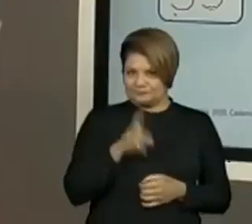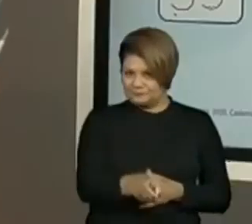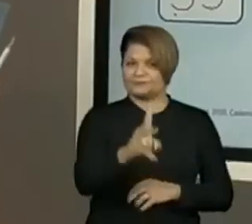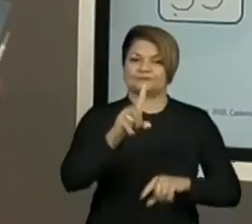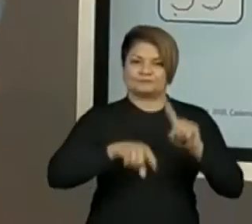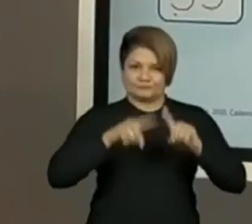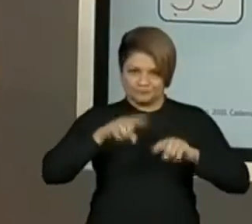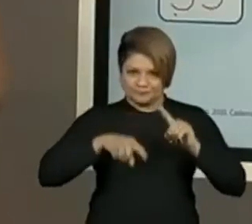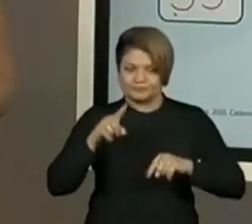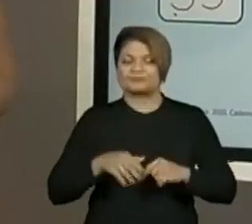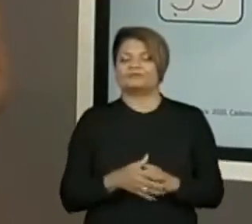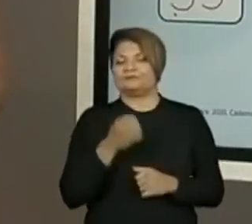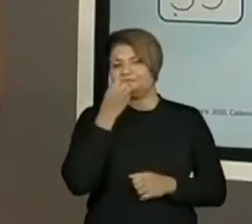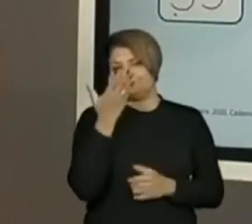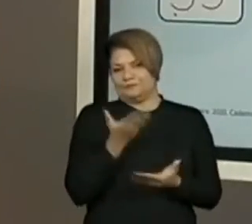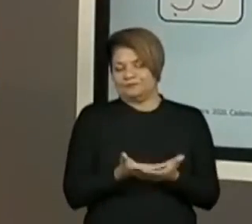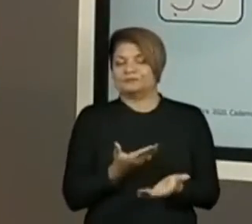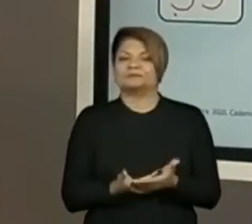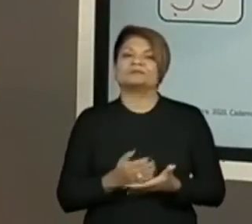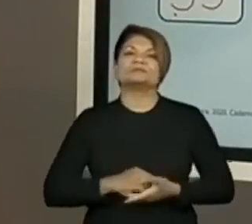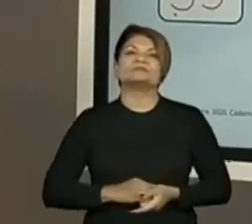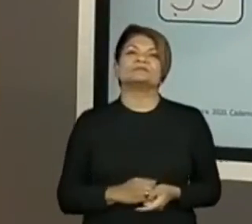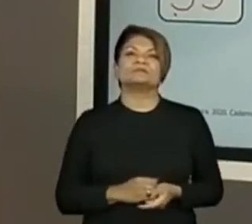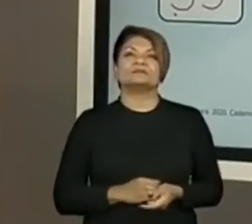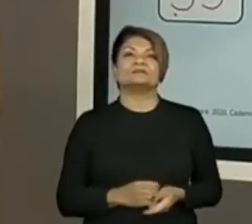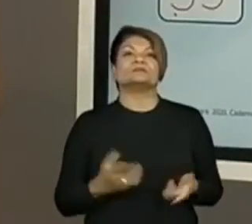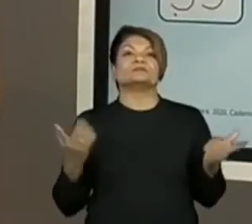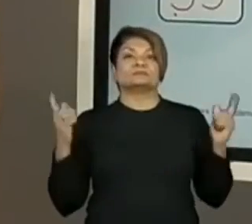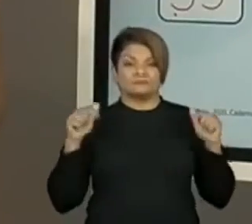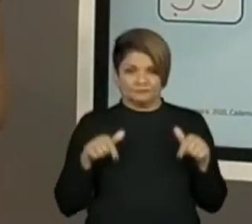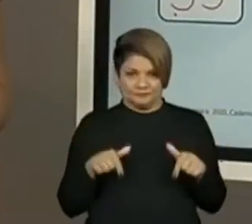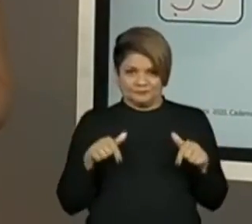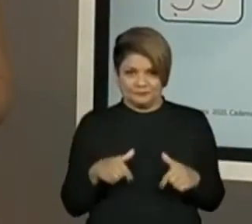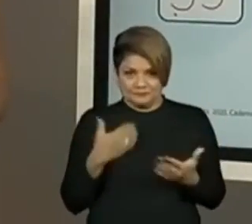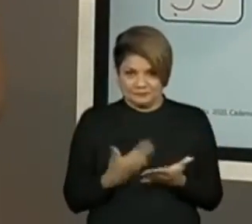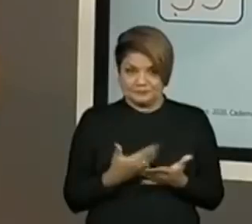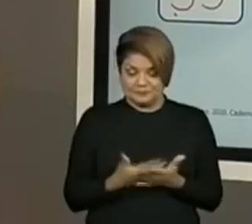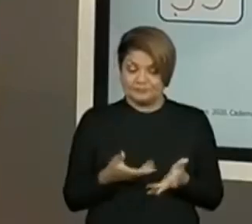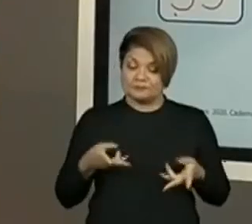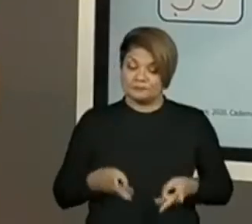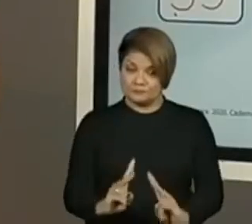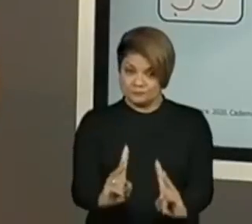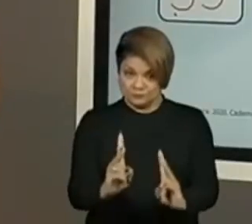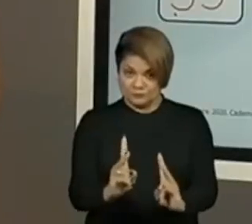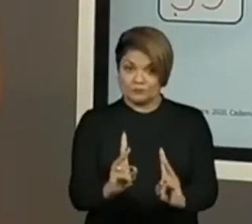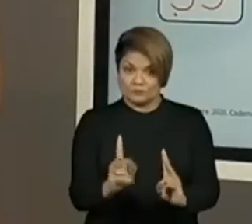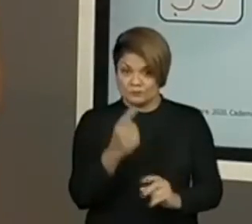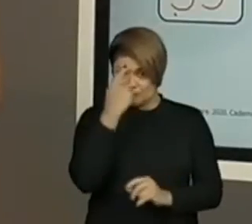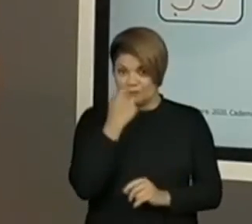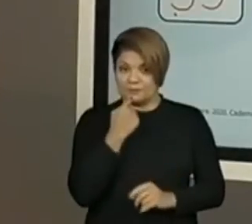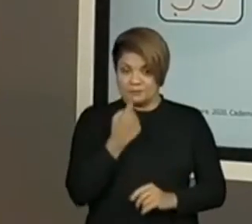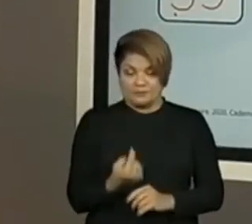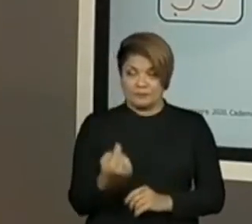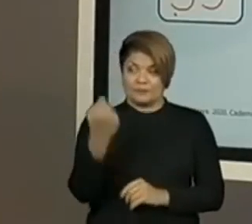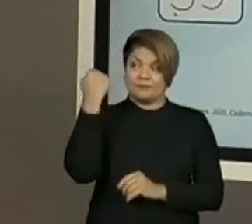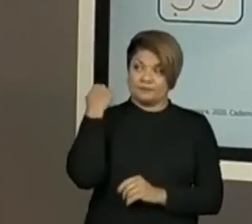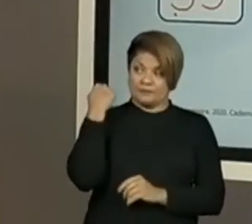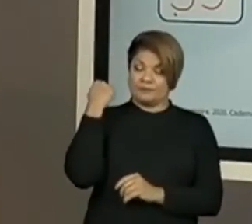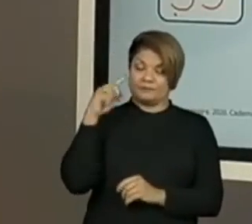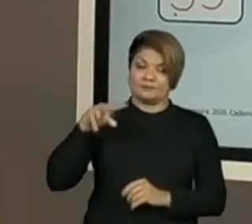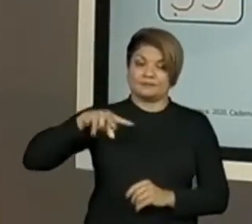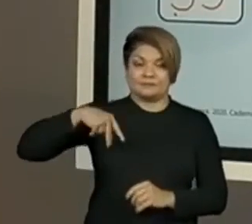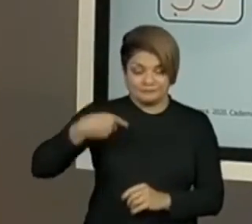professora. Obrigada, professora Vivi. Então, essa aula a gente já começou agora há meia hora atrás e a gente vai